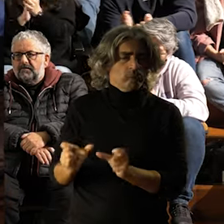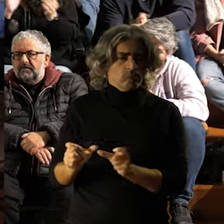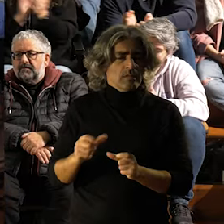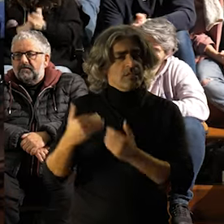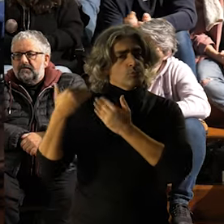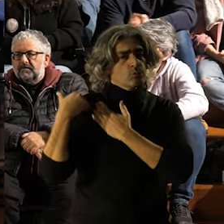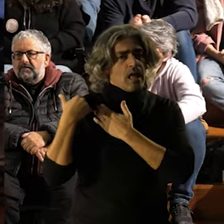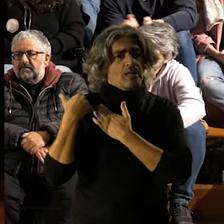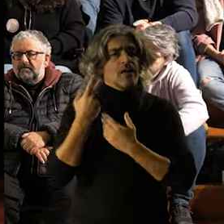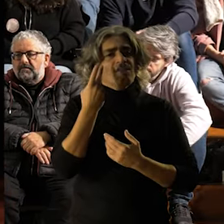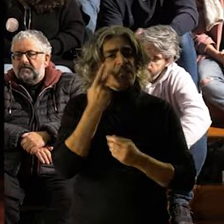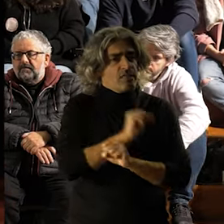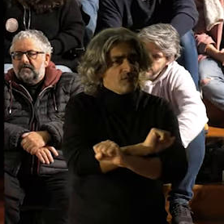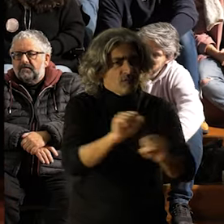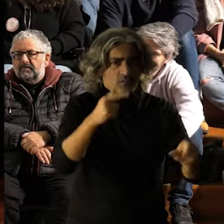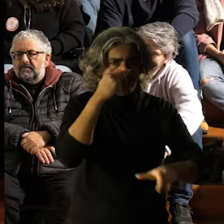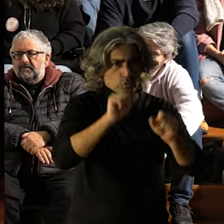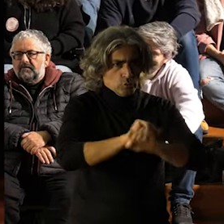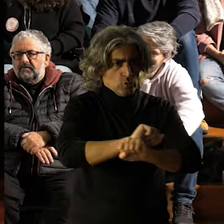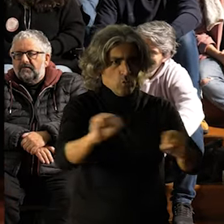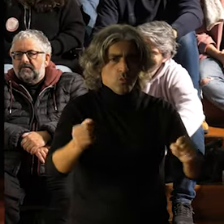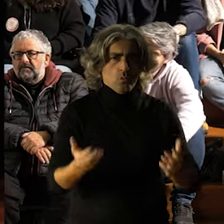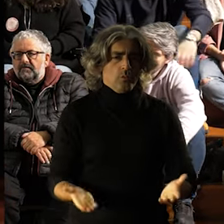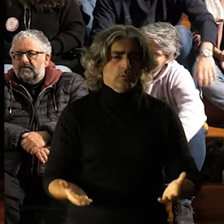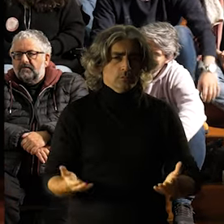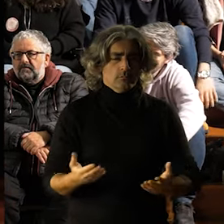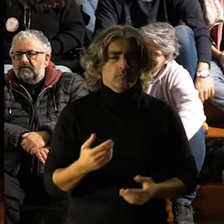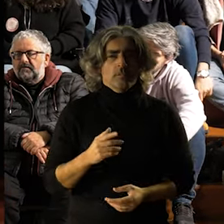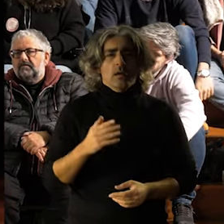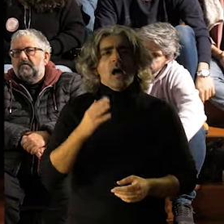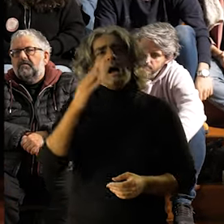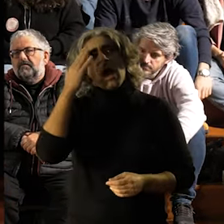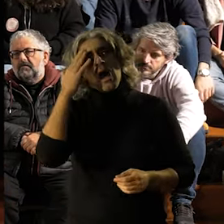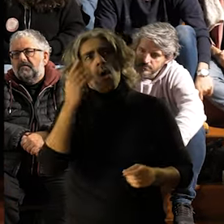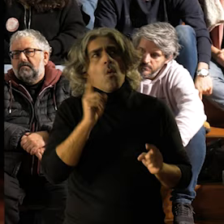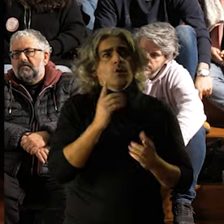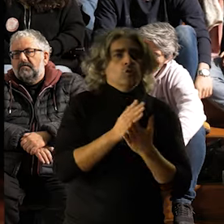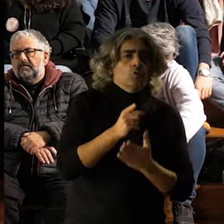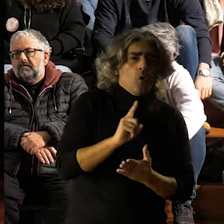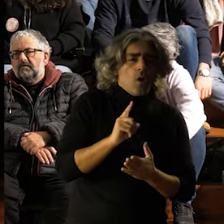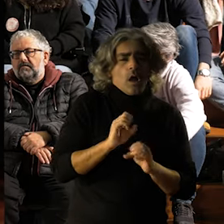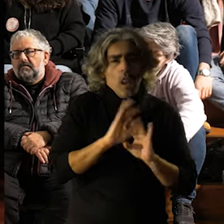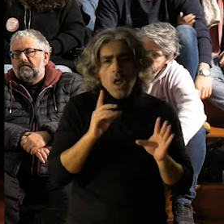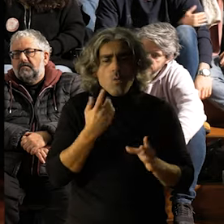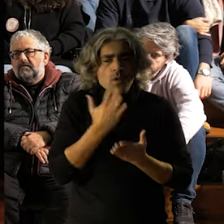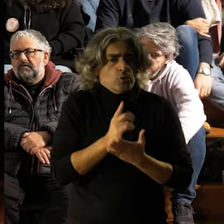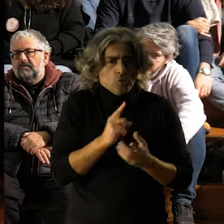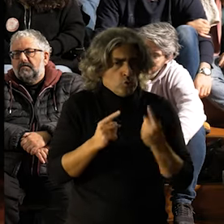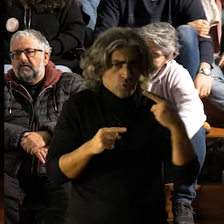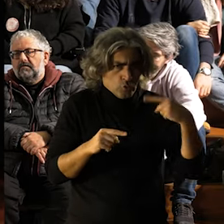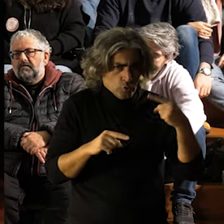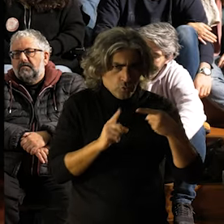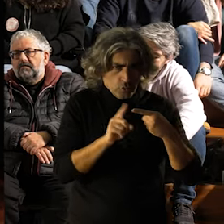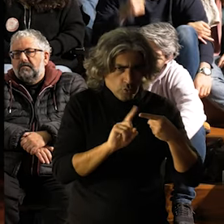pela vida das pessoas. Me dirão que não é só isto. Seguramente que não é. Mas há uma coisa que